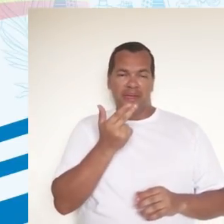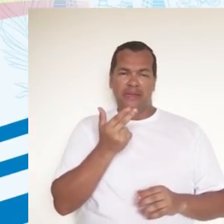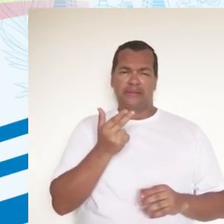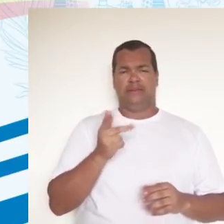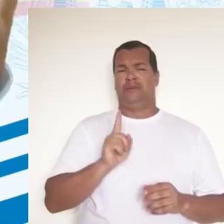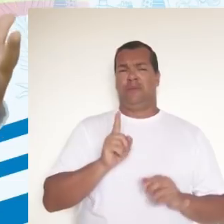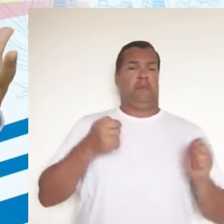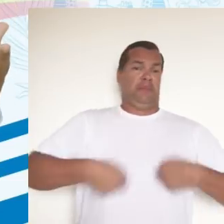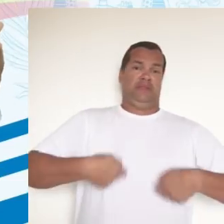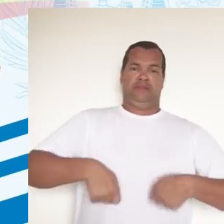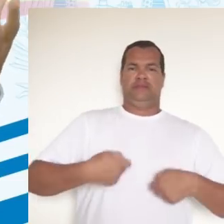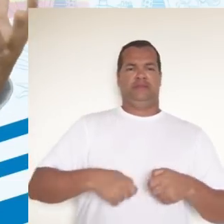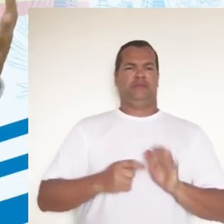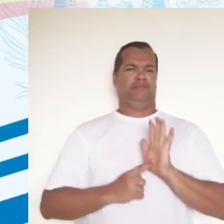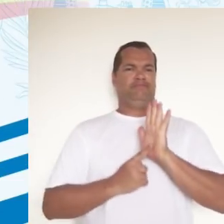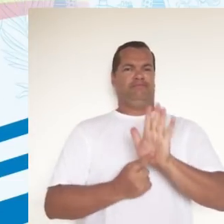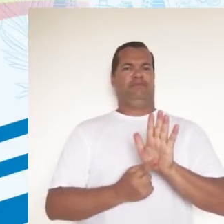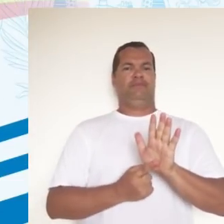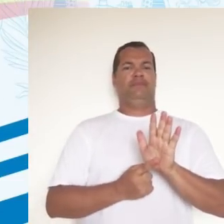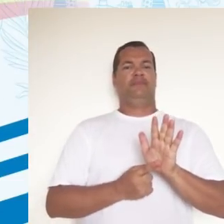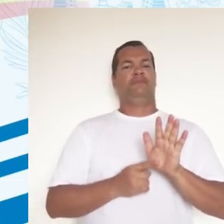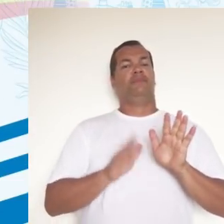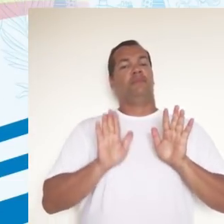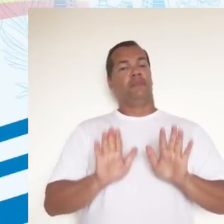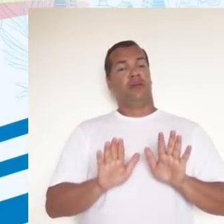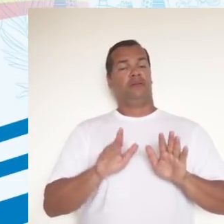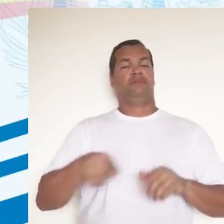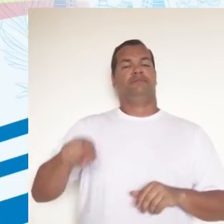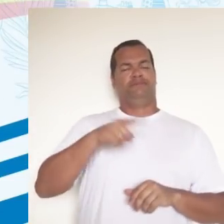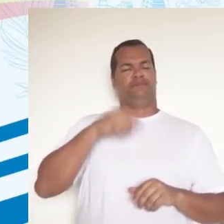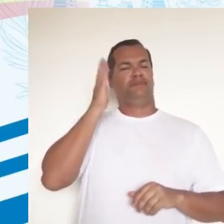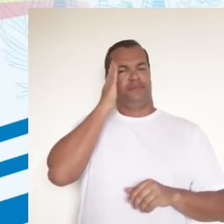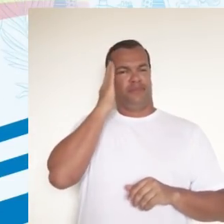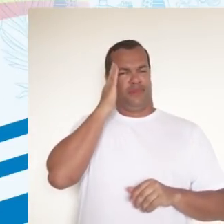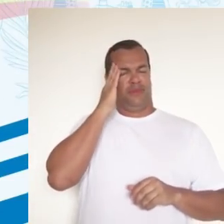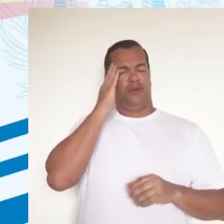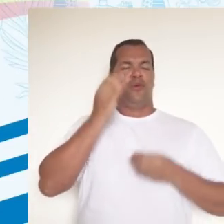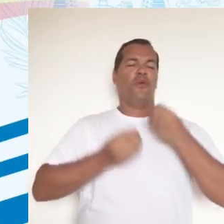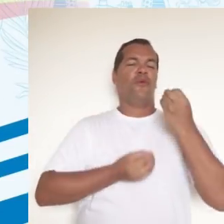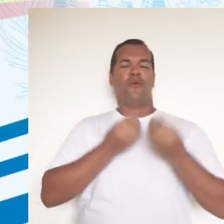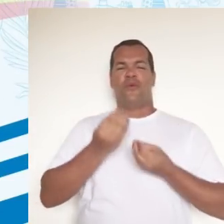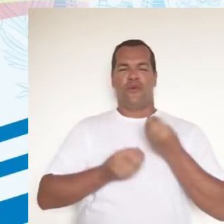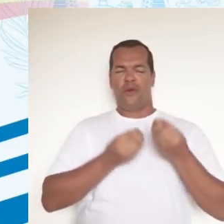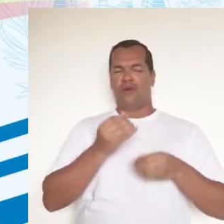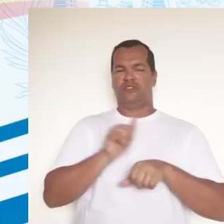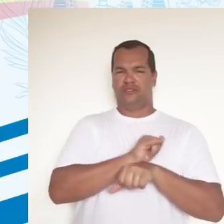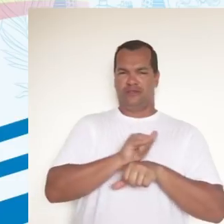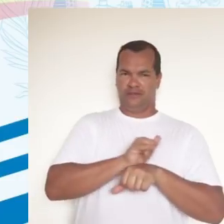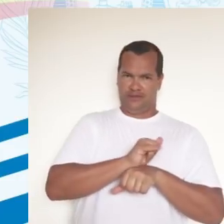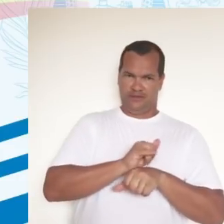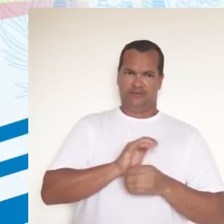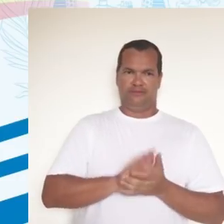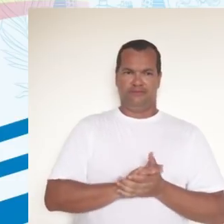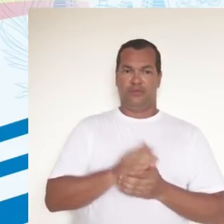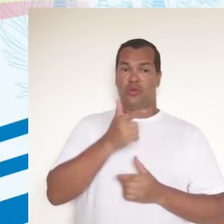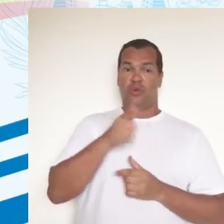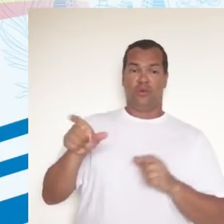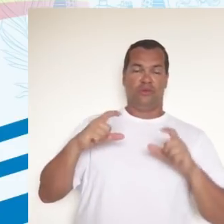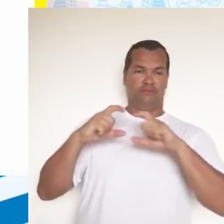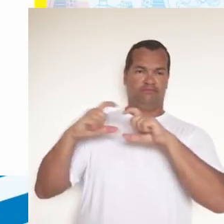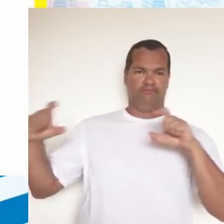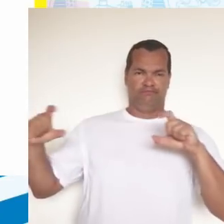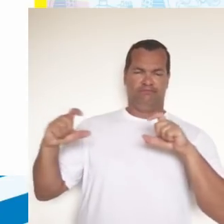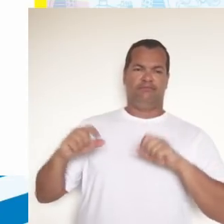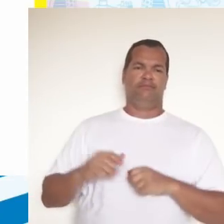até desnecessário essa nossa apresentação. No entanto, vocês vão entender onde nós queremos chegar. Veja uma outra